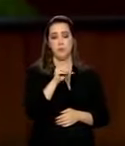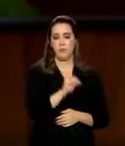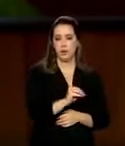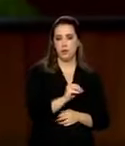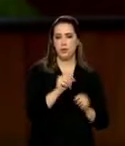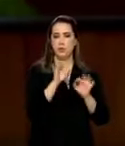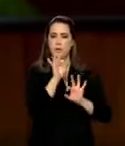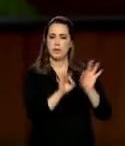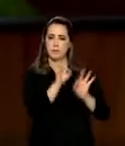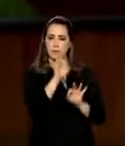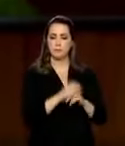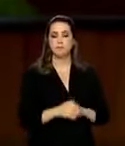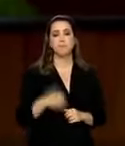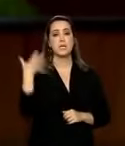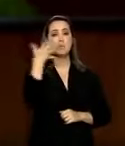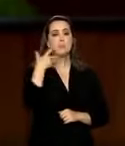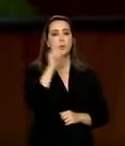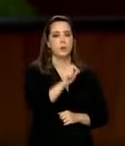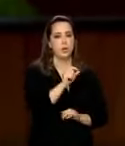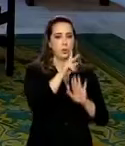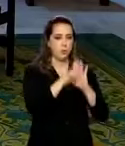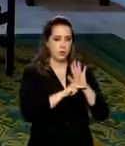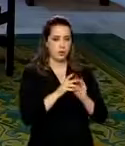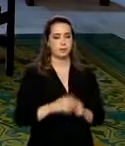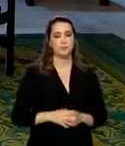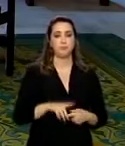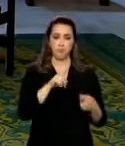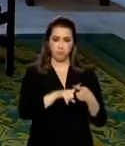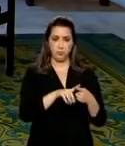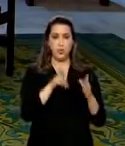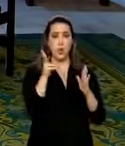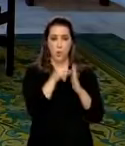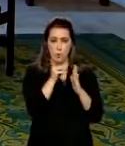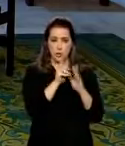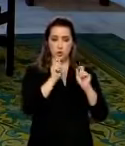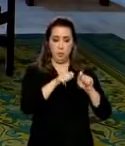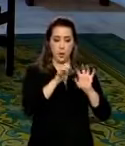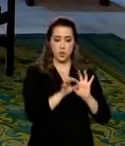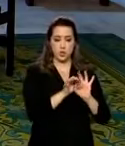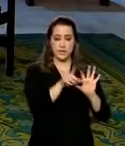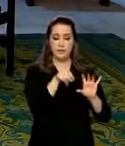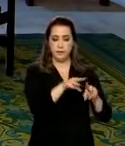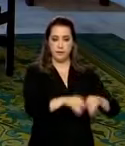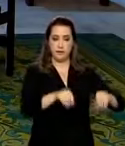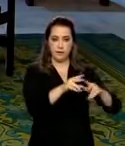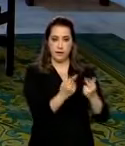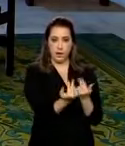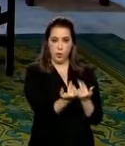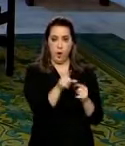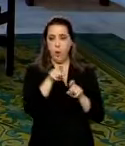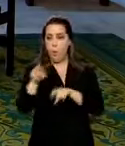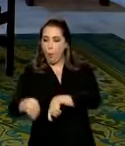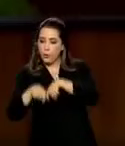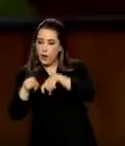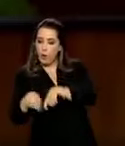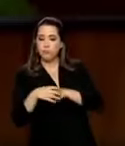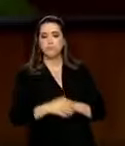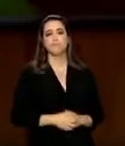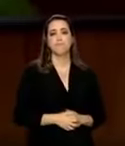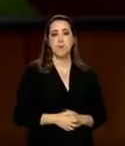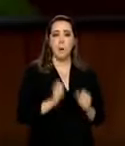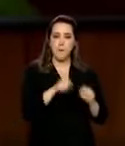basicamente esse projeto diz? Diz que o índio pode fazer na tua terra o que um fazendeiro do lado faz na dele. Algum problema? O índio vai